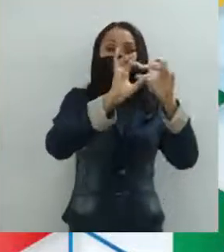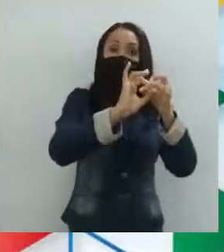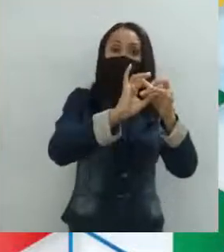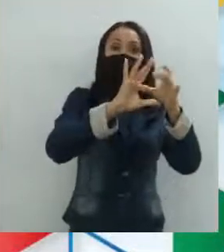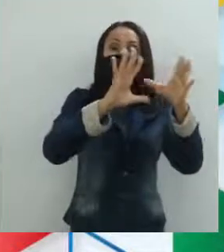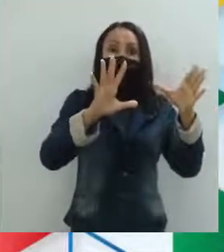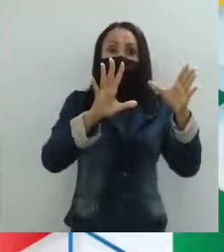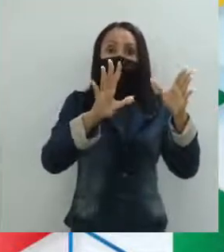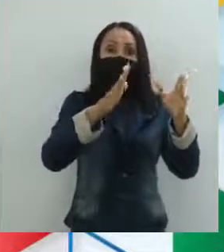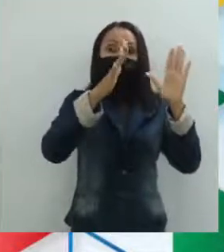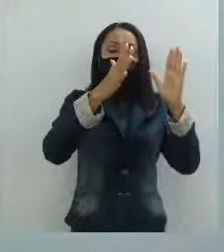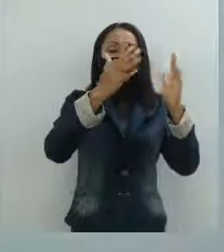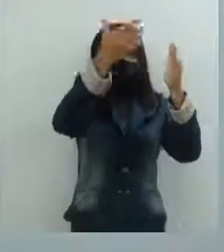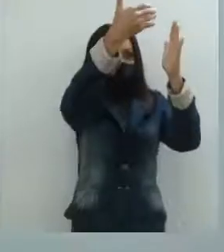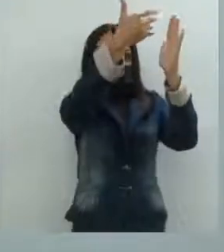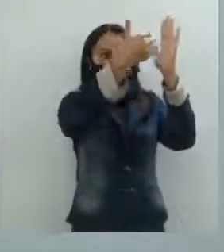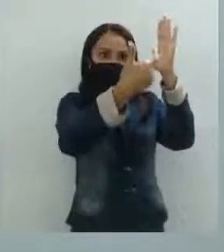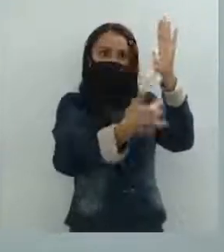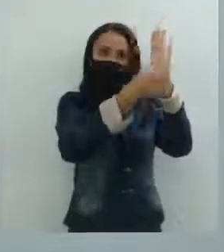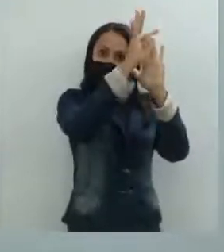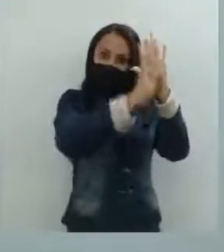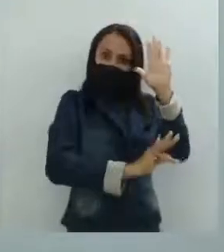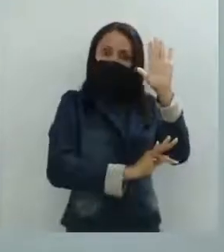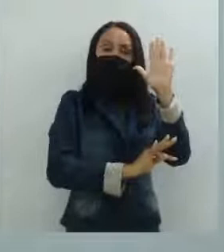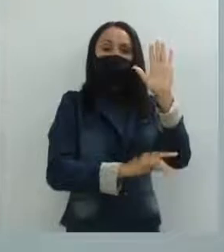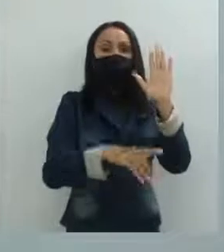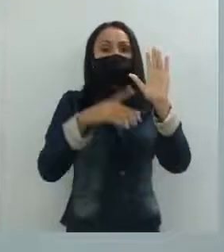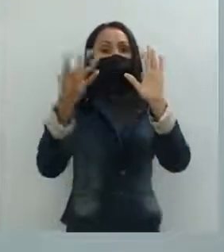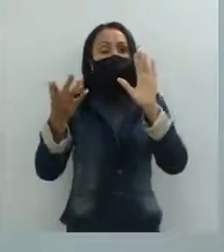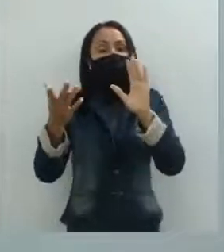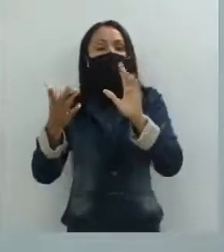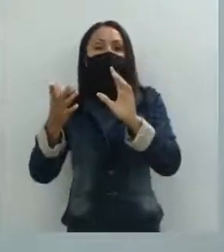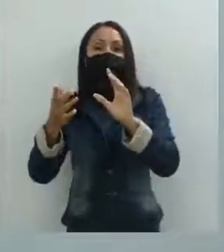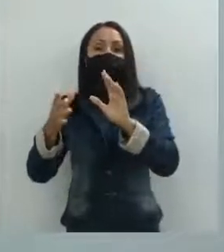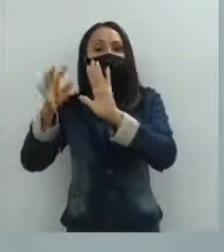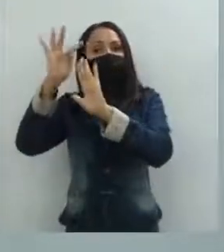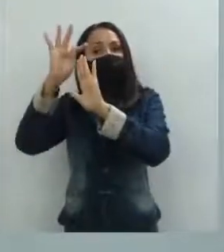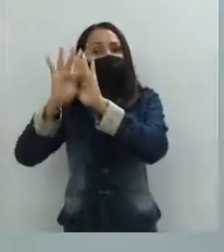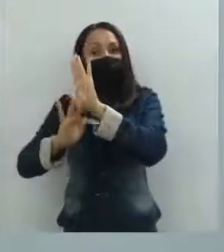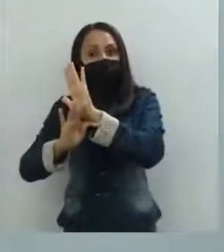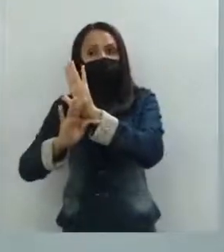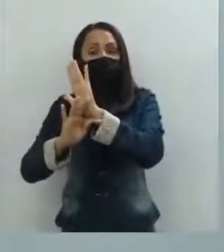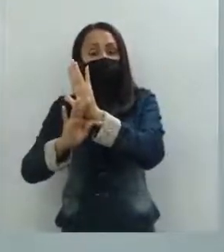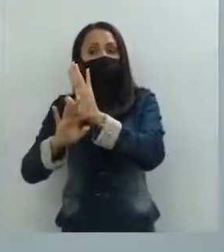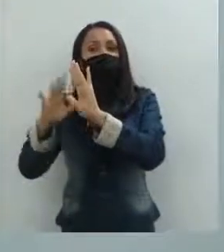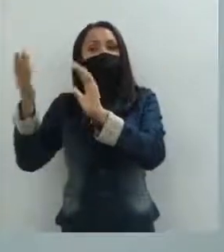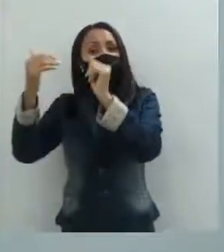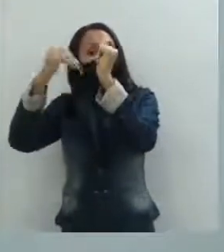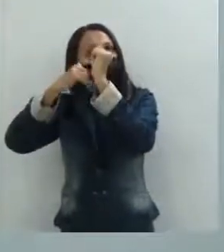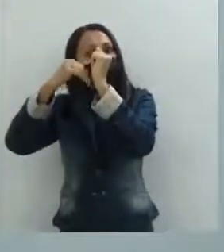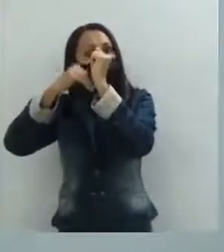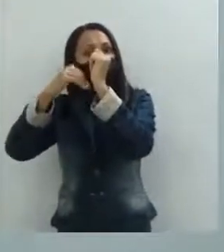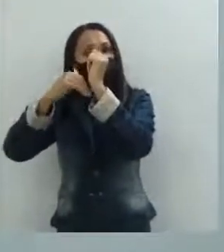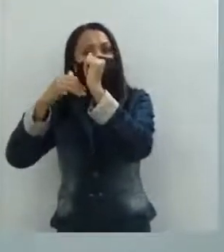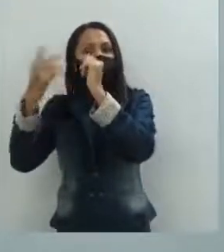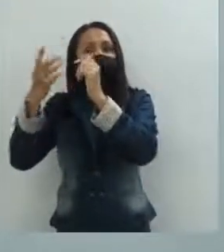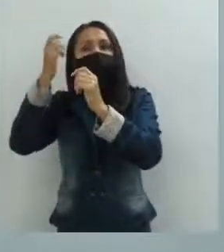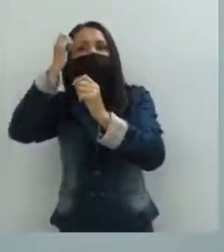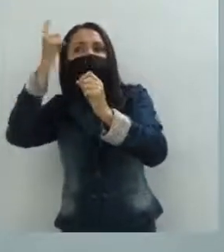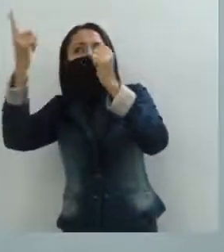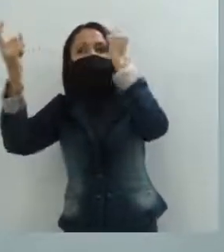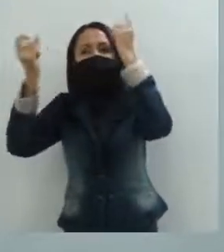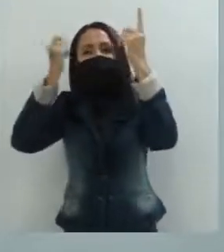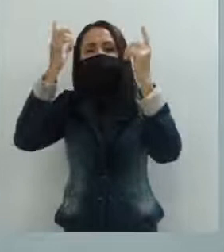na superfície do texto e as implícitas são aquelas que estão dentro do texto, na parte da ideia em